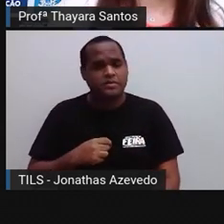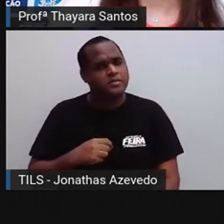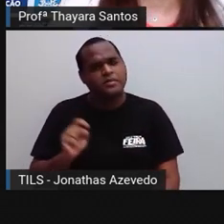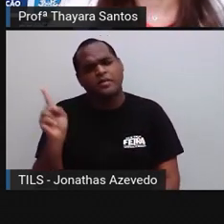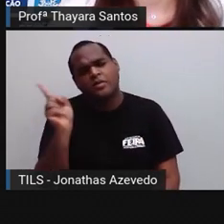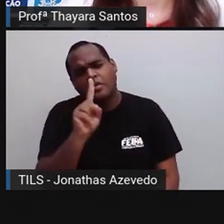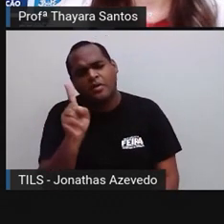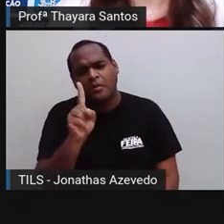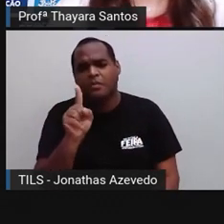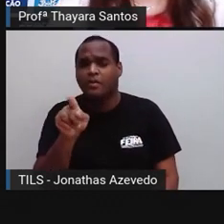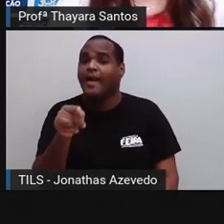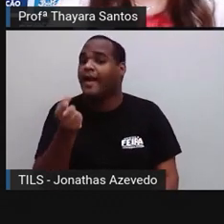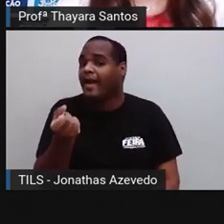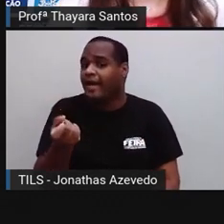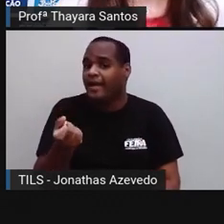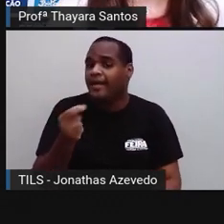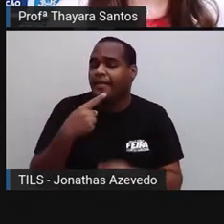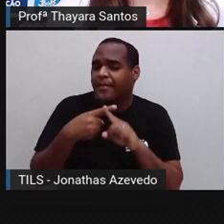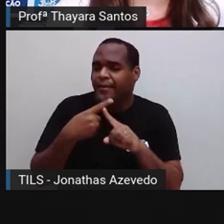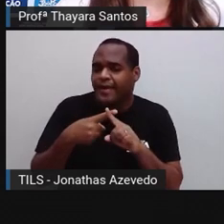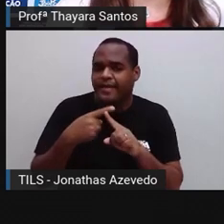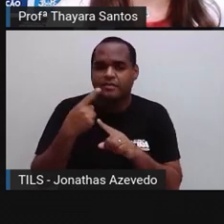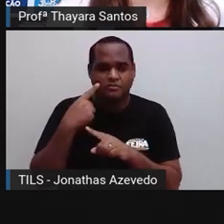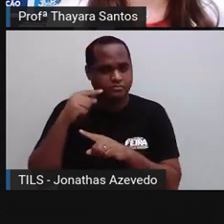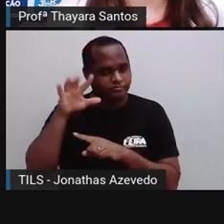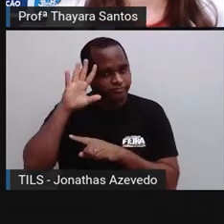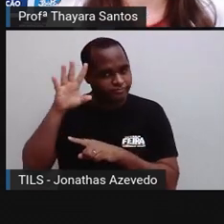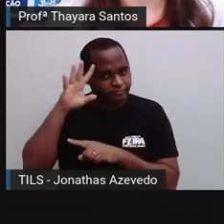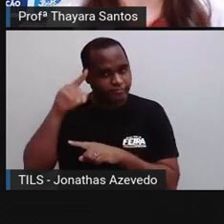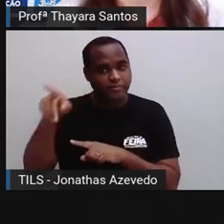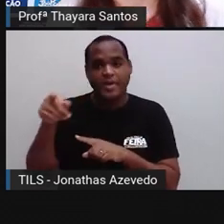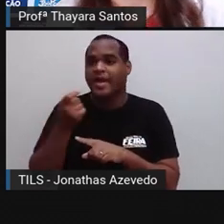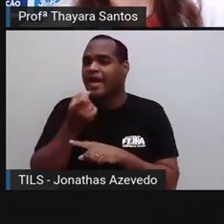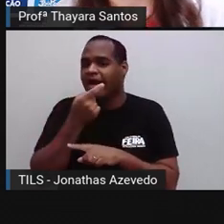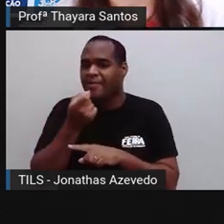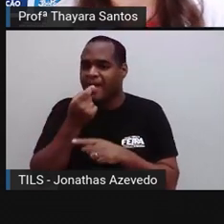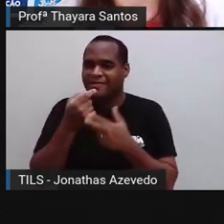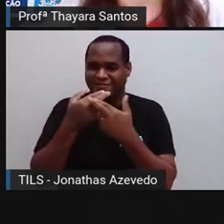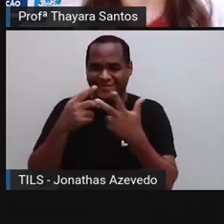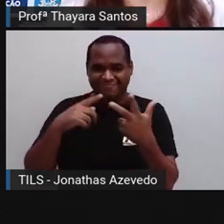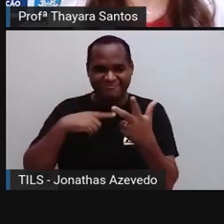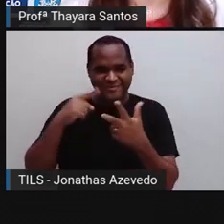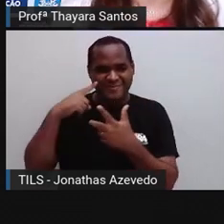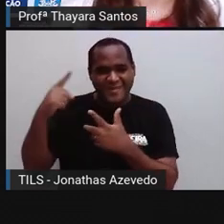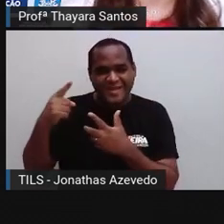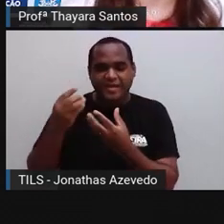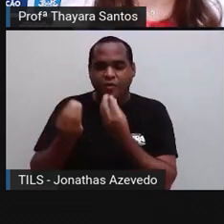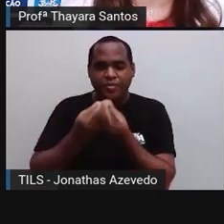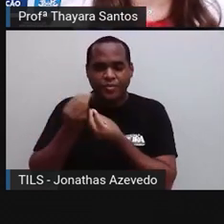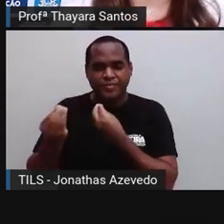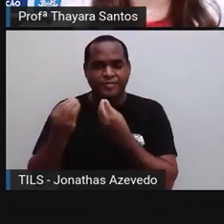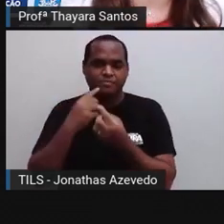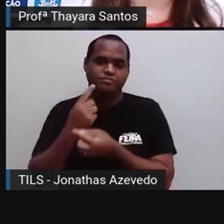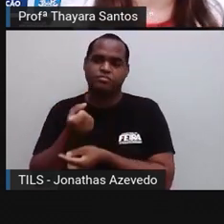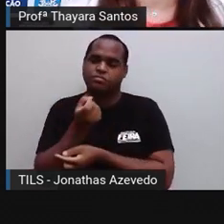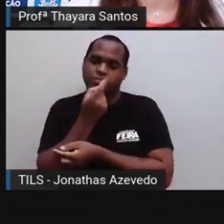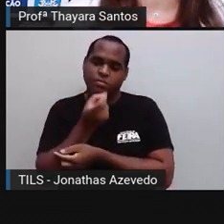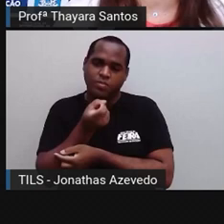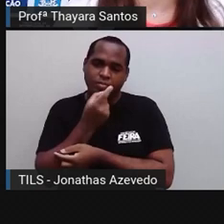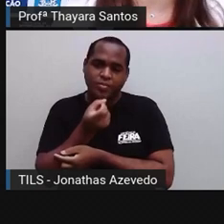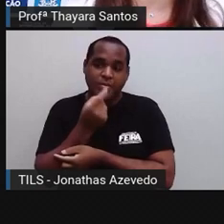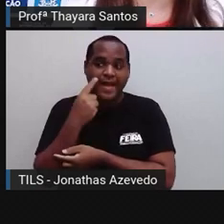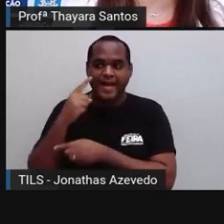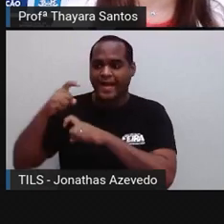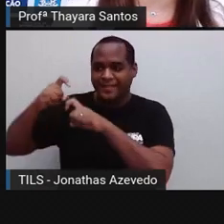Não necessariamente. Por quê? Se a gente parar para pensar, aqueles medicamentos que a gente consome, né, de acordo com a